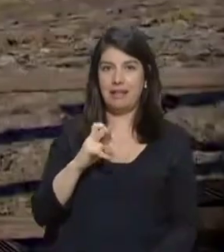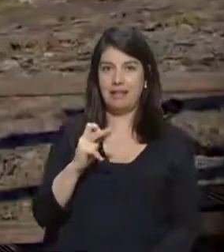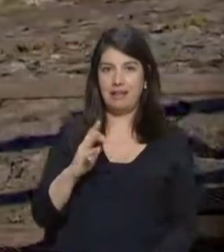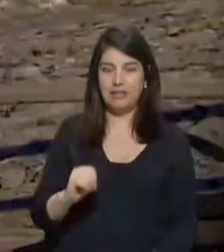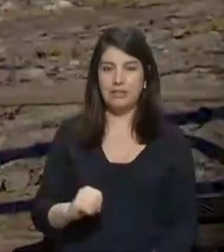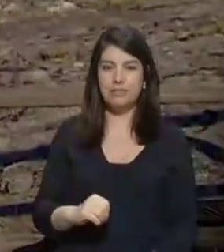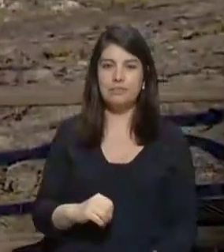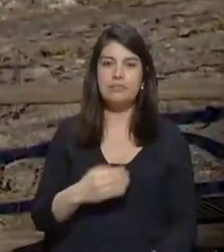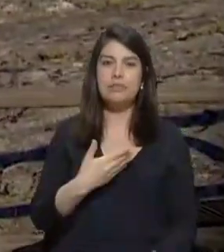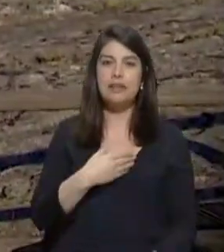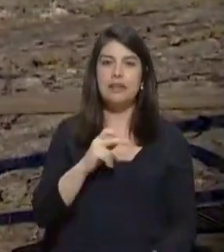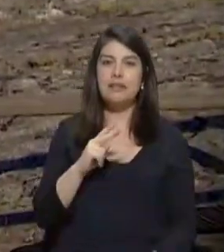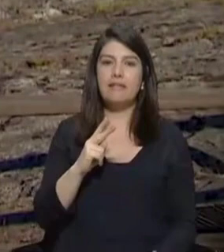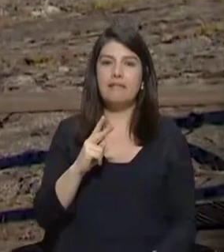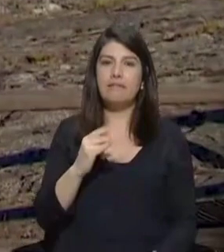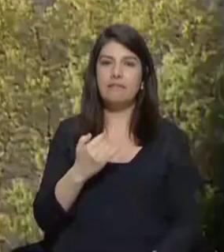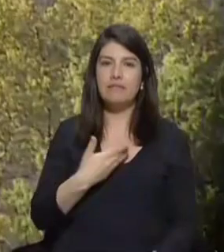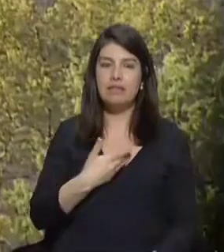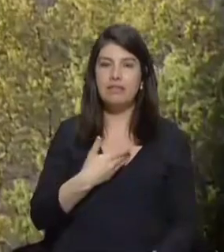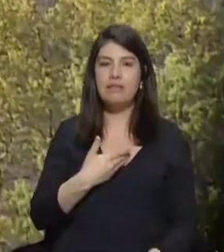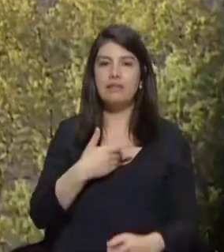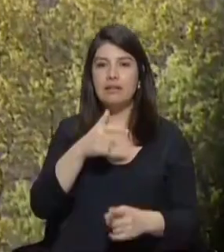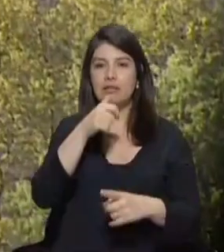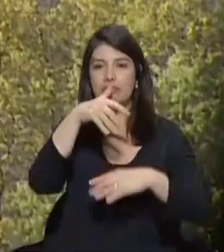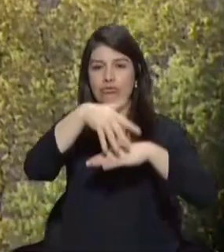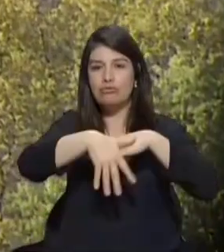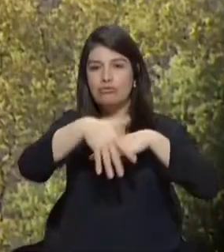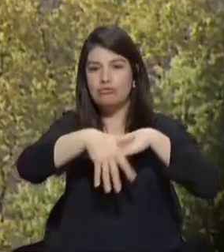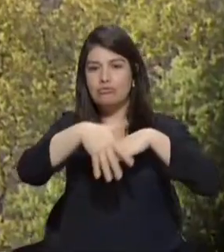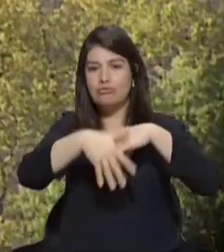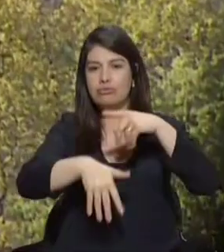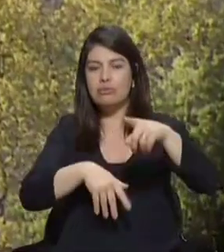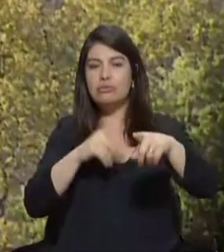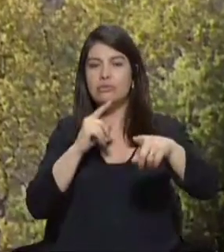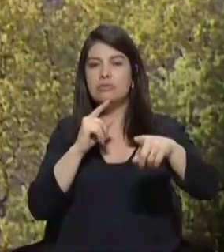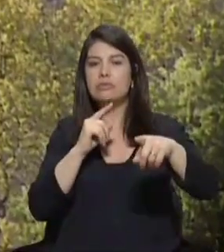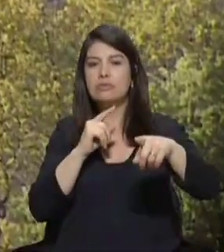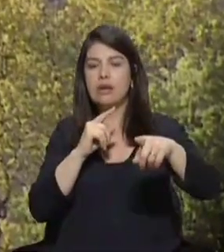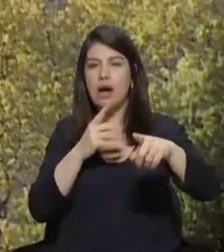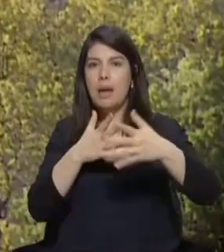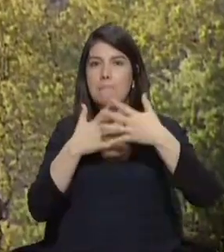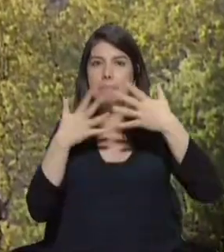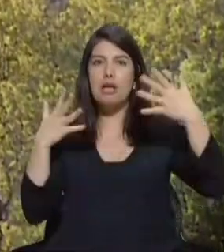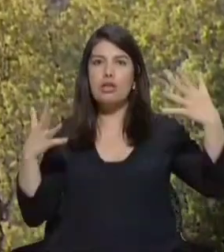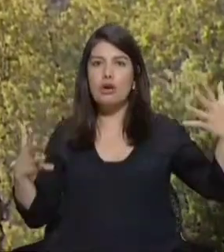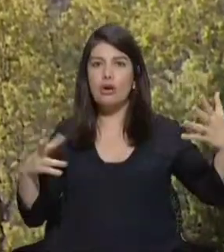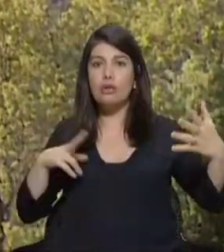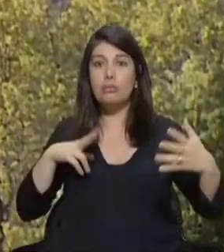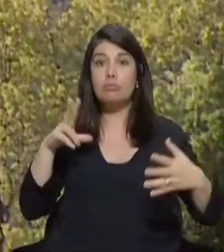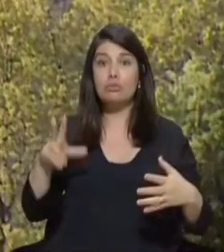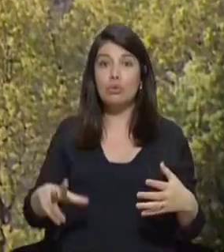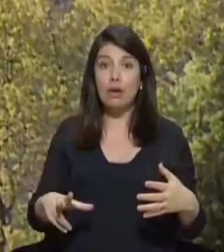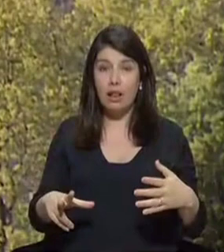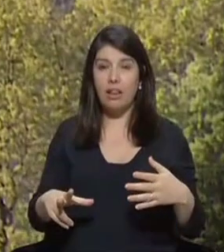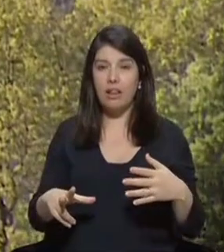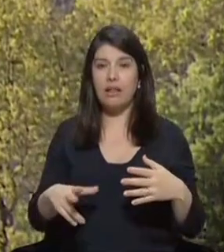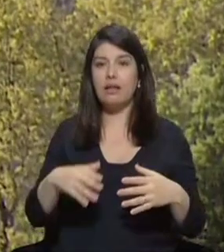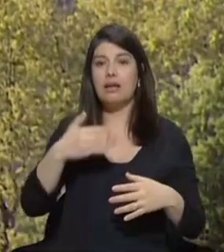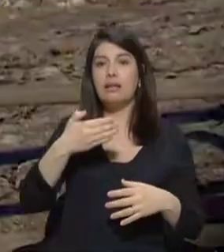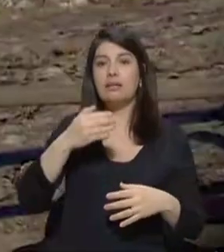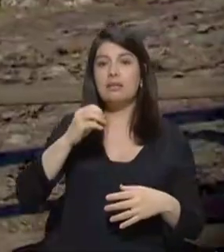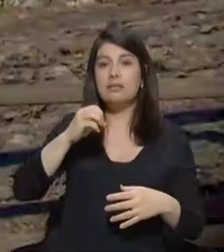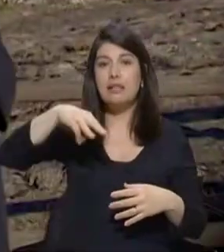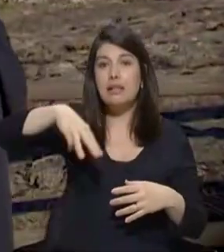David, como é que se chama aquela cascata gigante? É a Freixa da Misarela. É mesmo a maior do nosso país, de Portugal continental, mais de 70